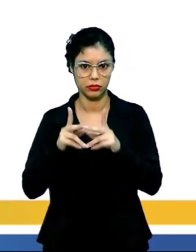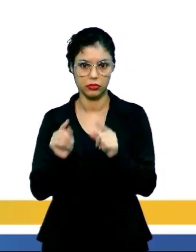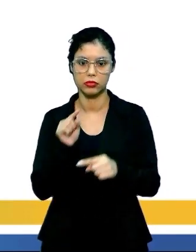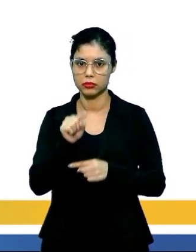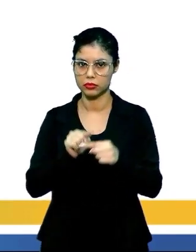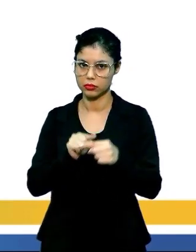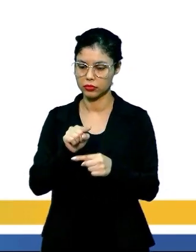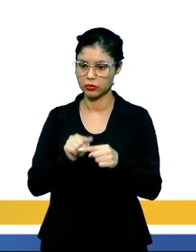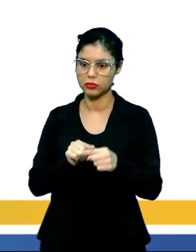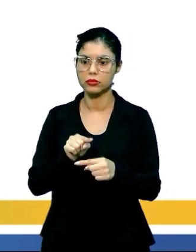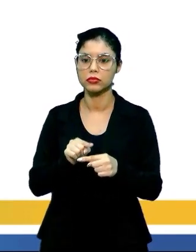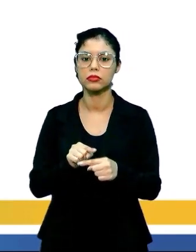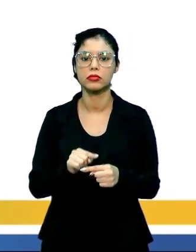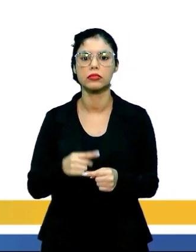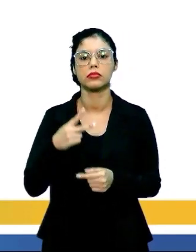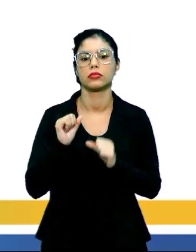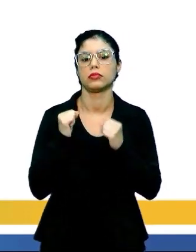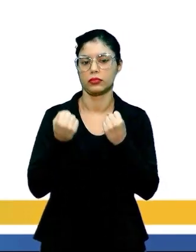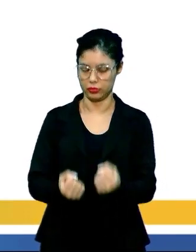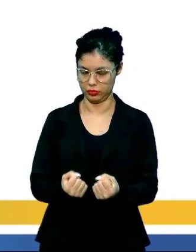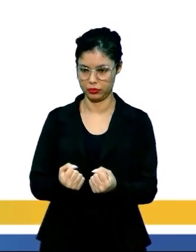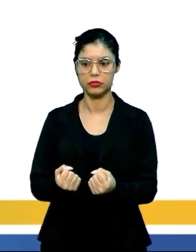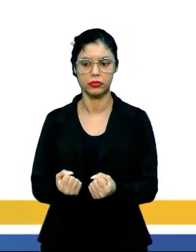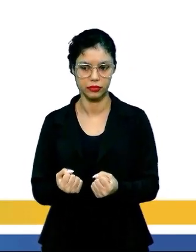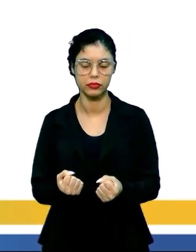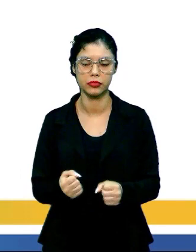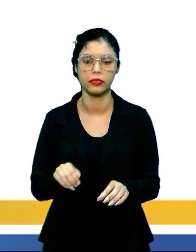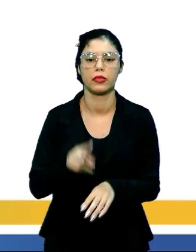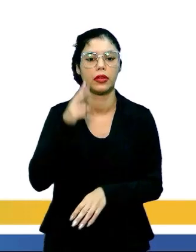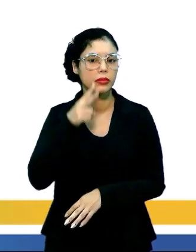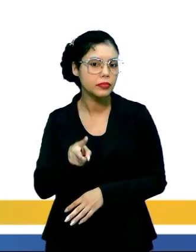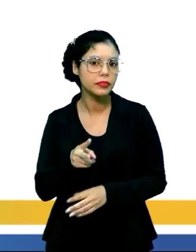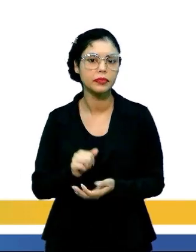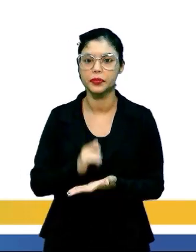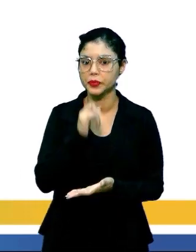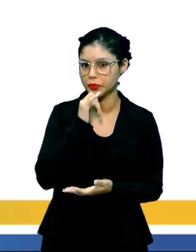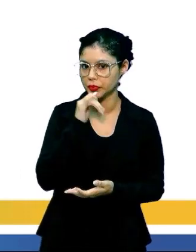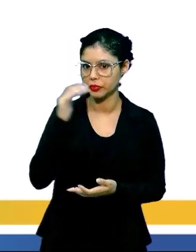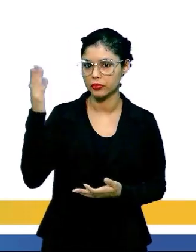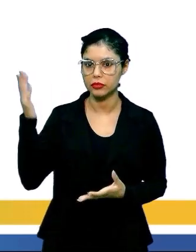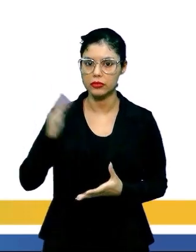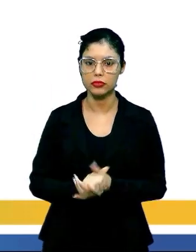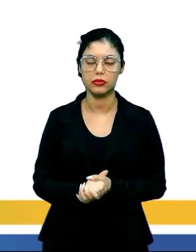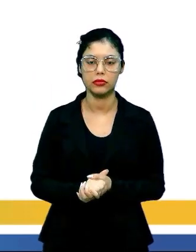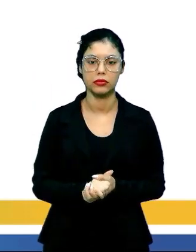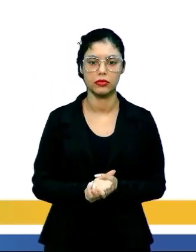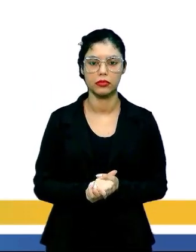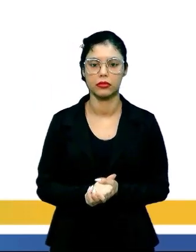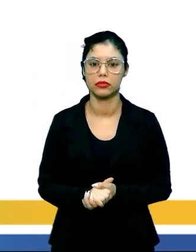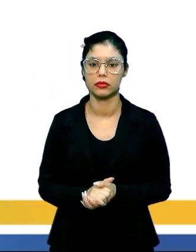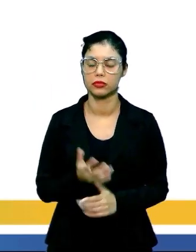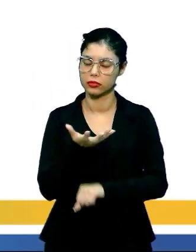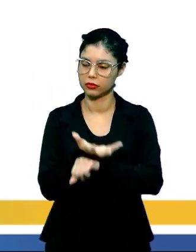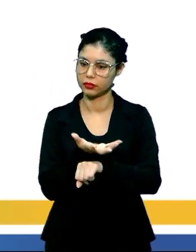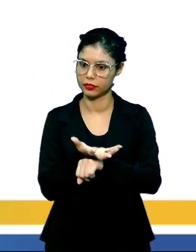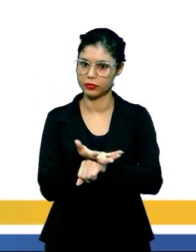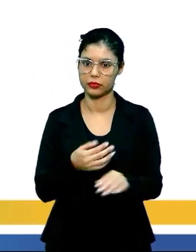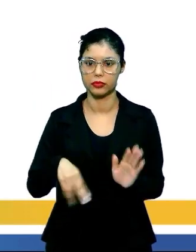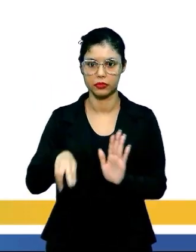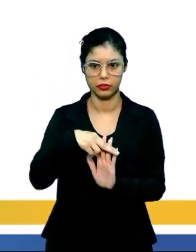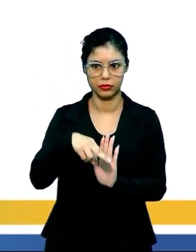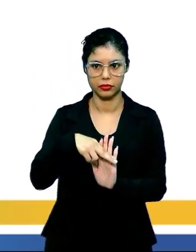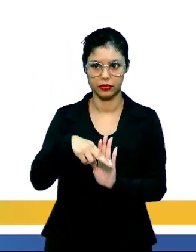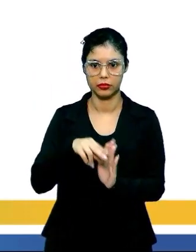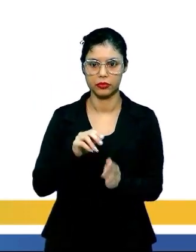divide pela soma dos pesos, tá? Então, bora ver isso no exemplo? Eu tenho aqui, ó, as disciplinas, eu tenho